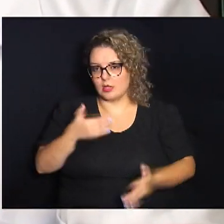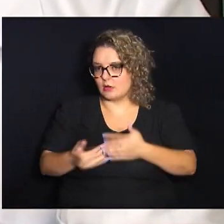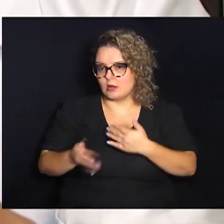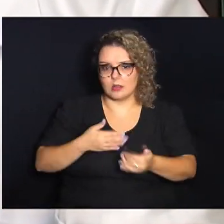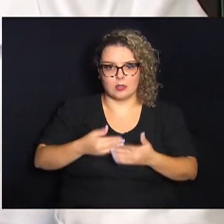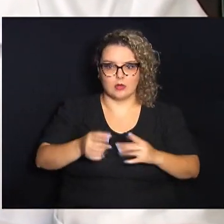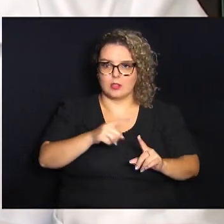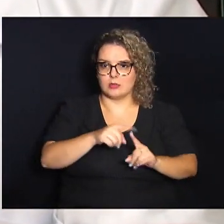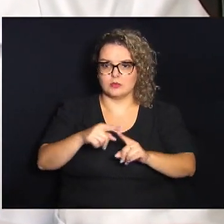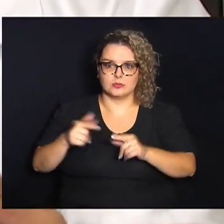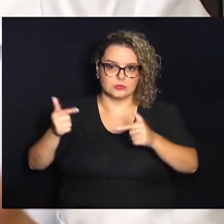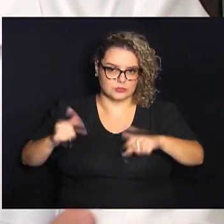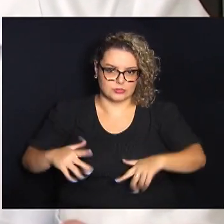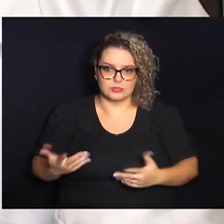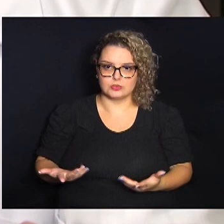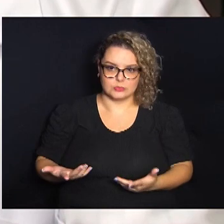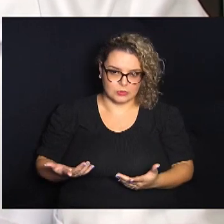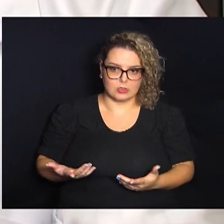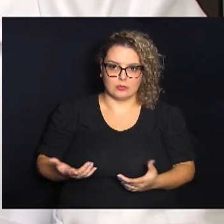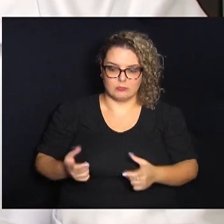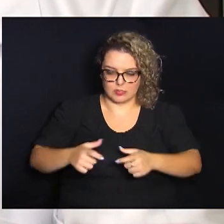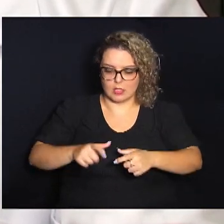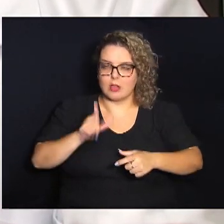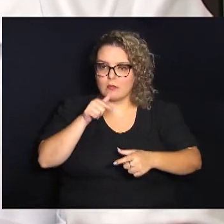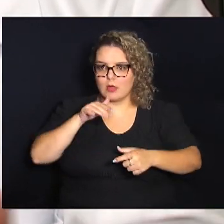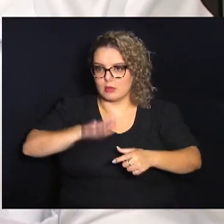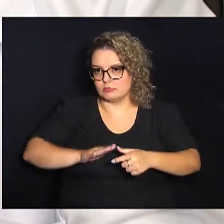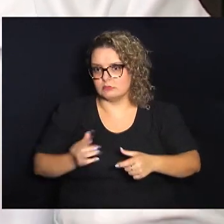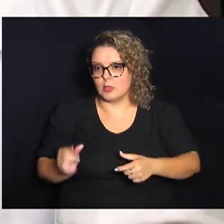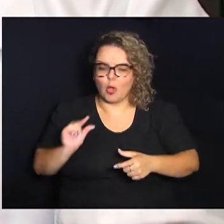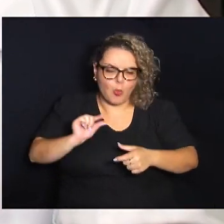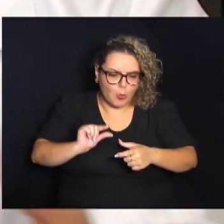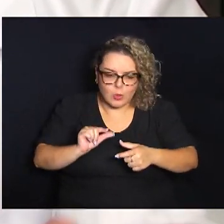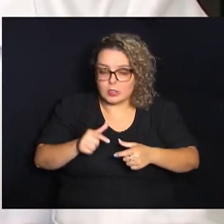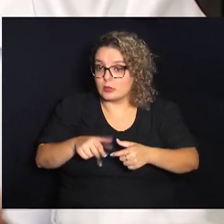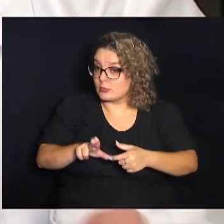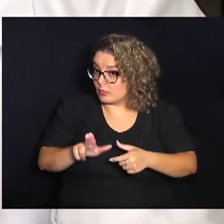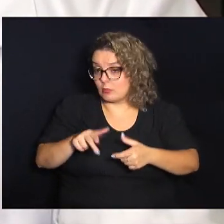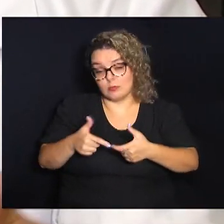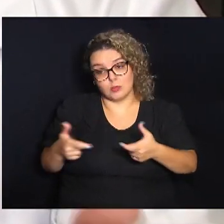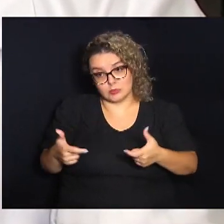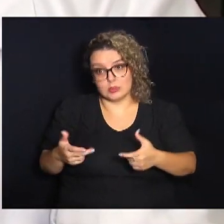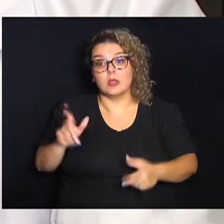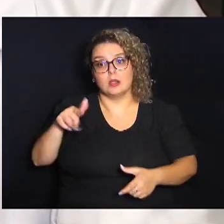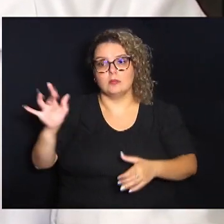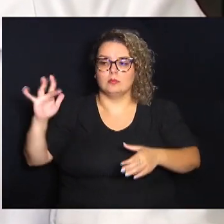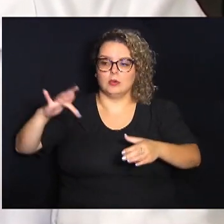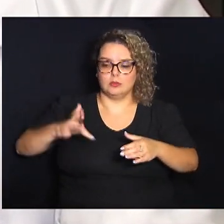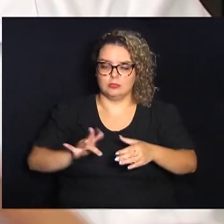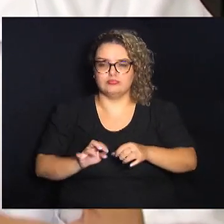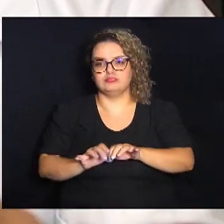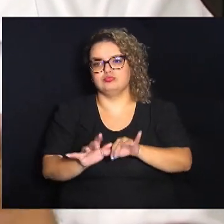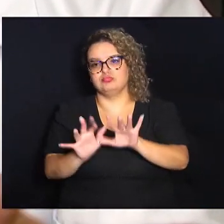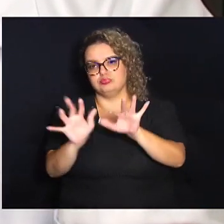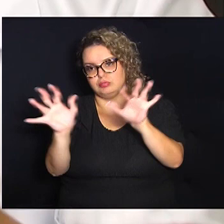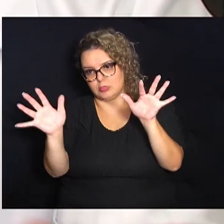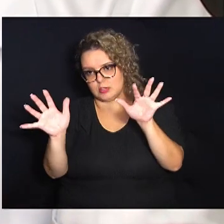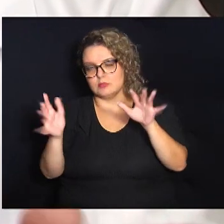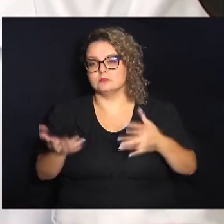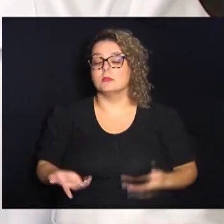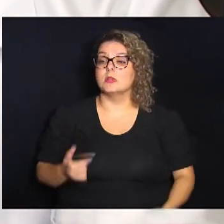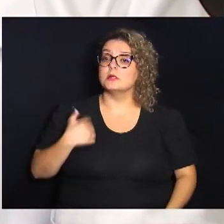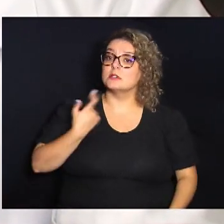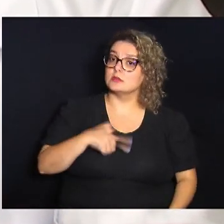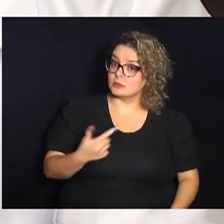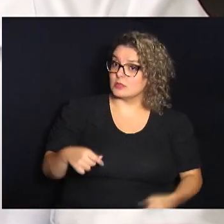de local, de recipiente que fique com água parada, né? Que é justamente aí que o mosquito vai usar para se reproduzir. Então a gente